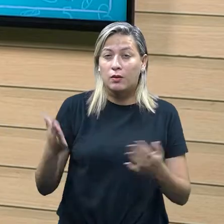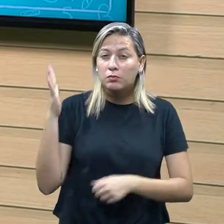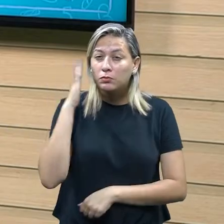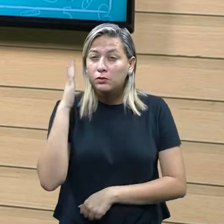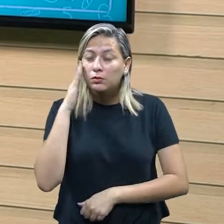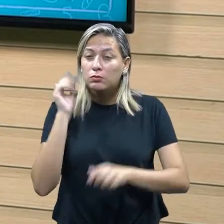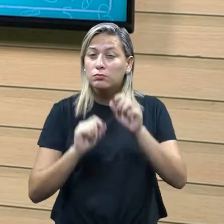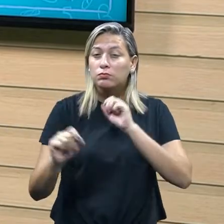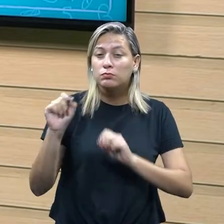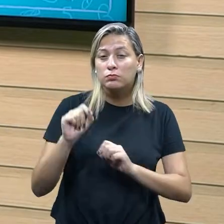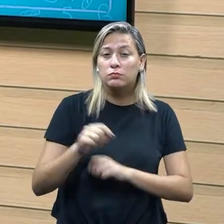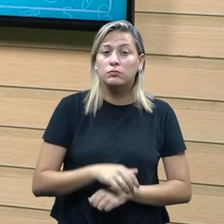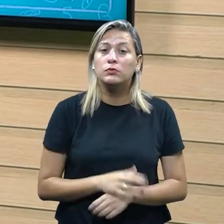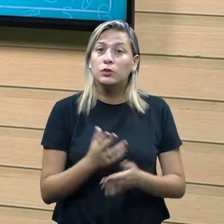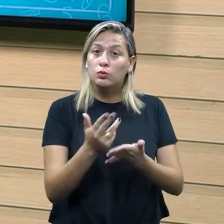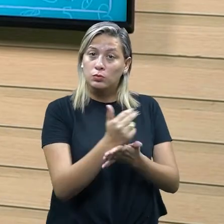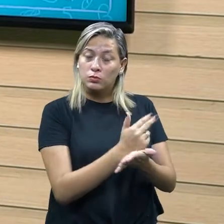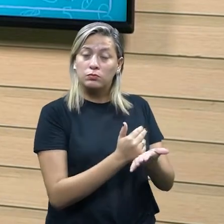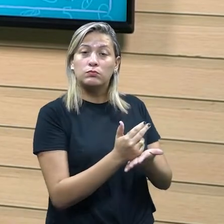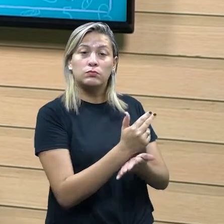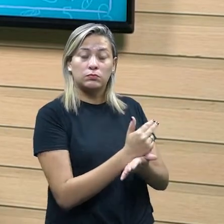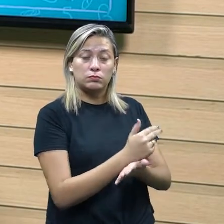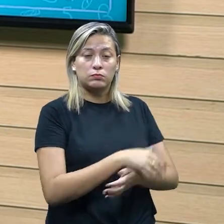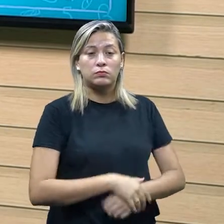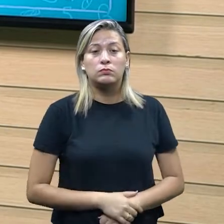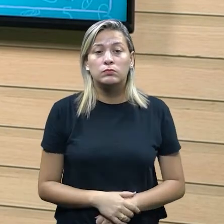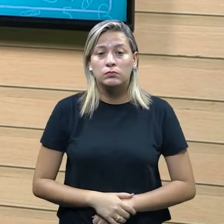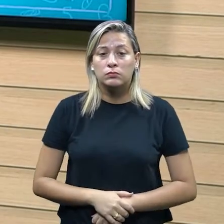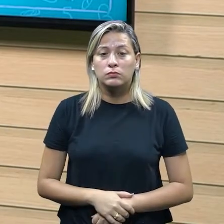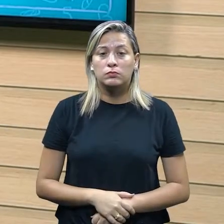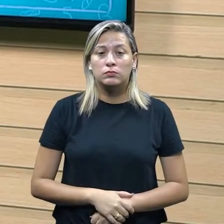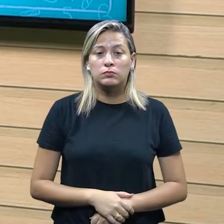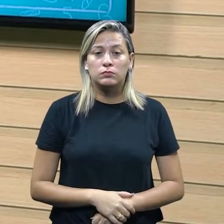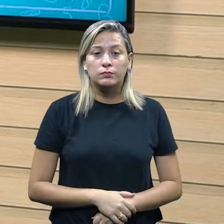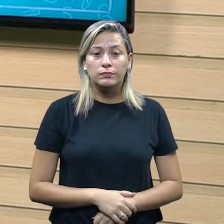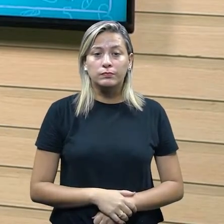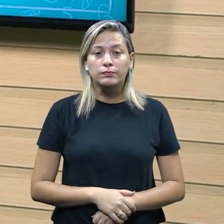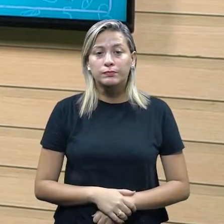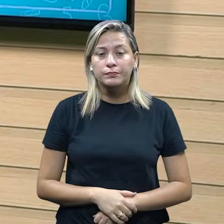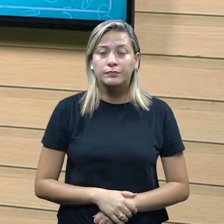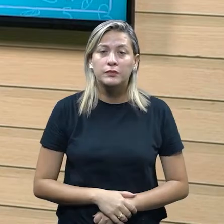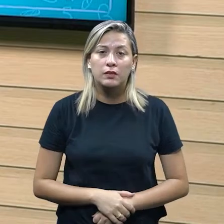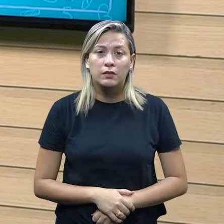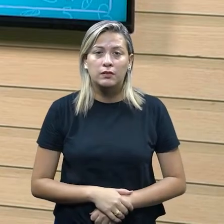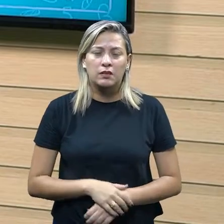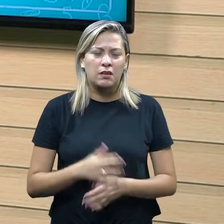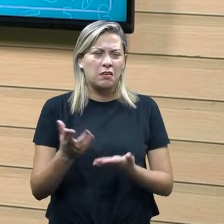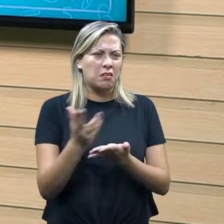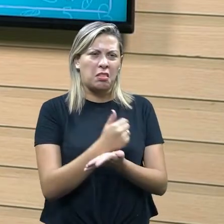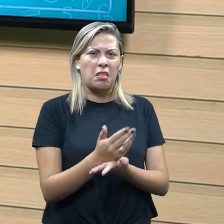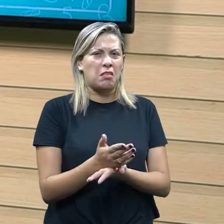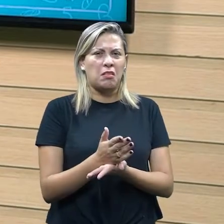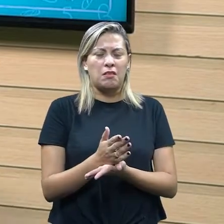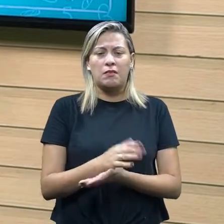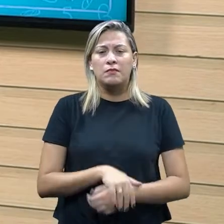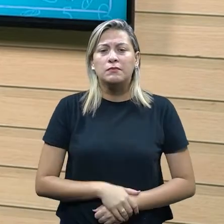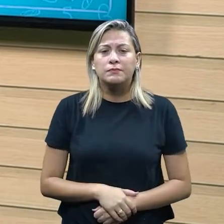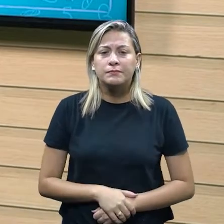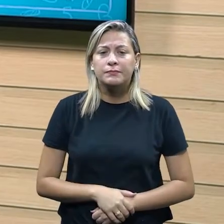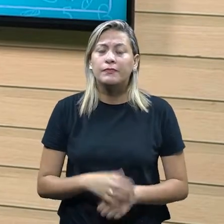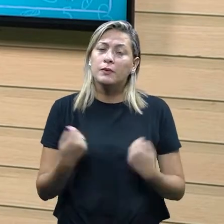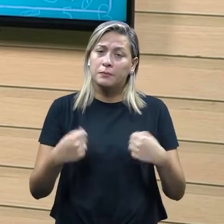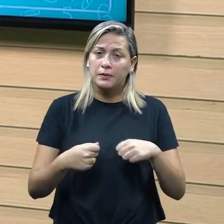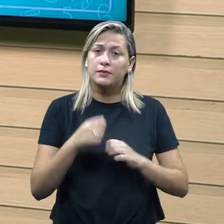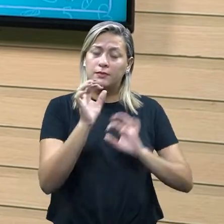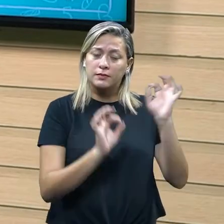precisa ter em mente que esse desenho ele não é feito de maneira livre, ele precisa ter